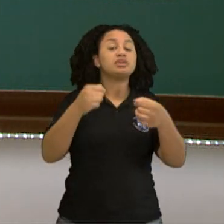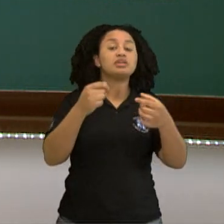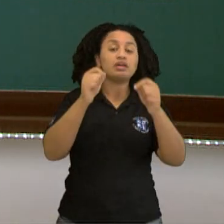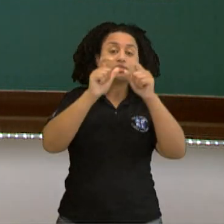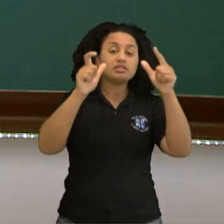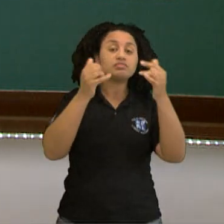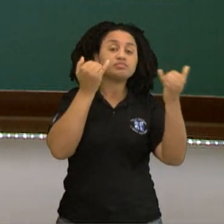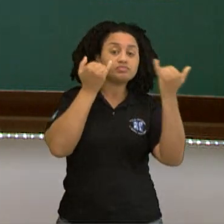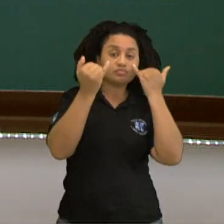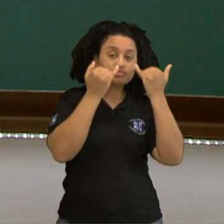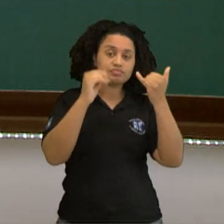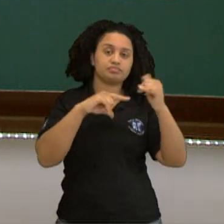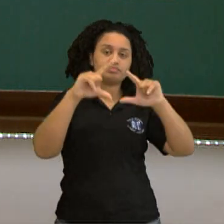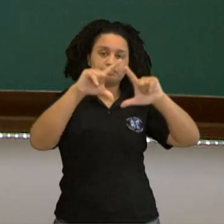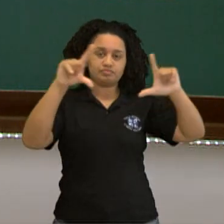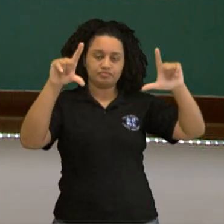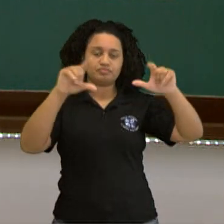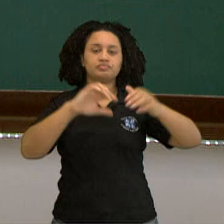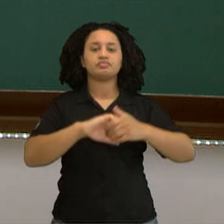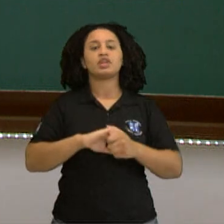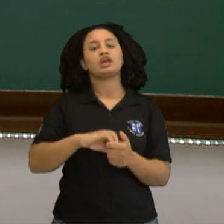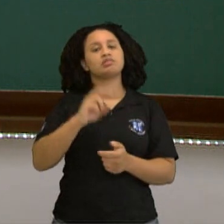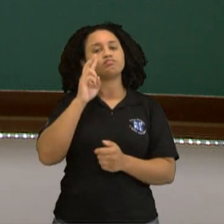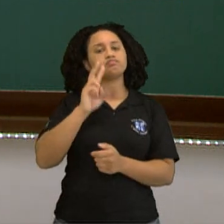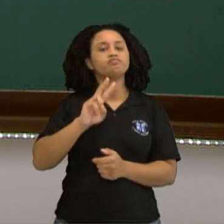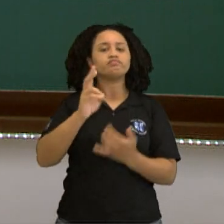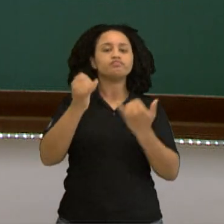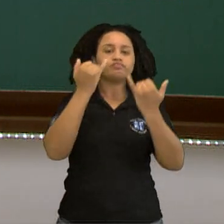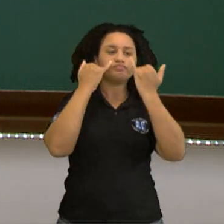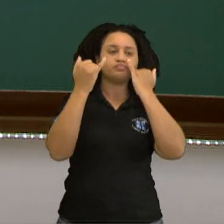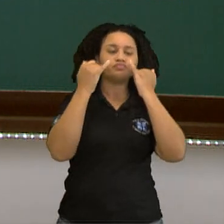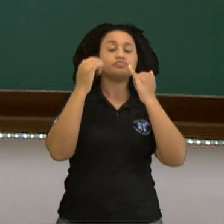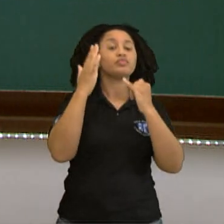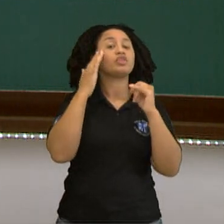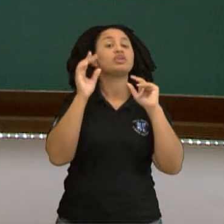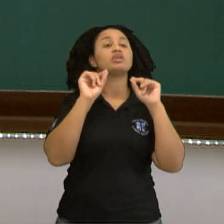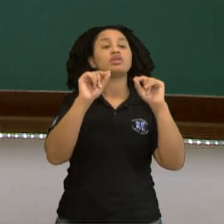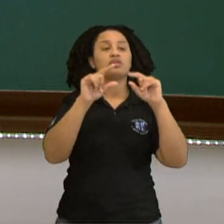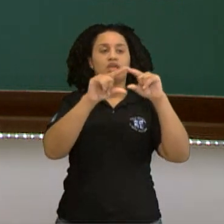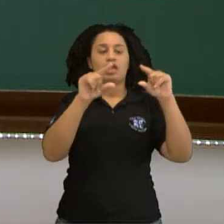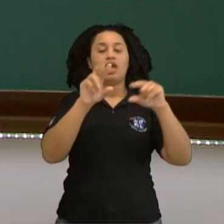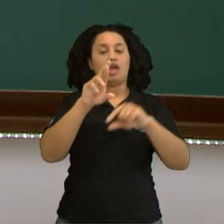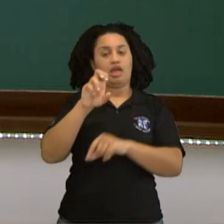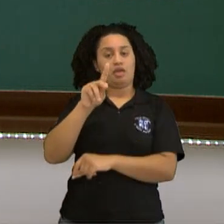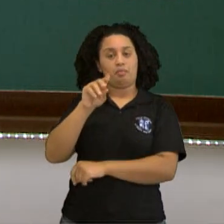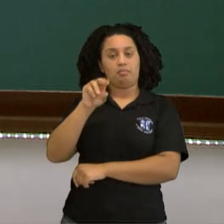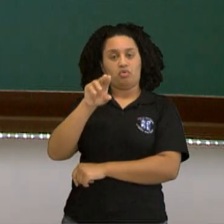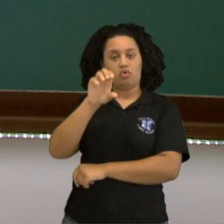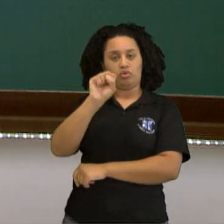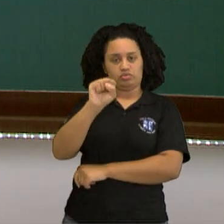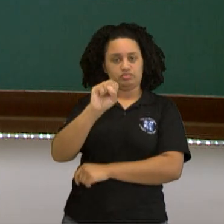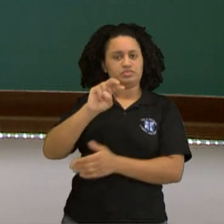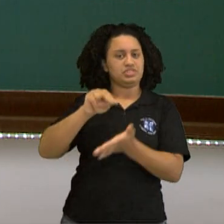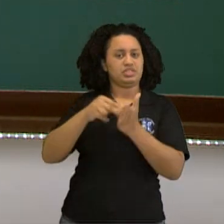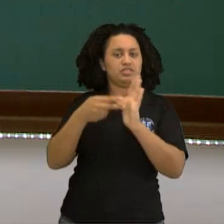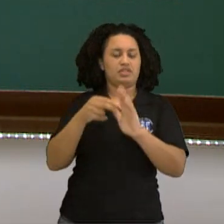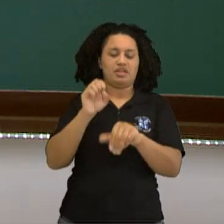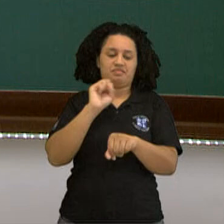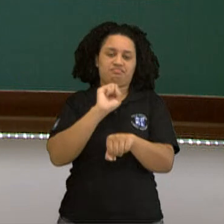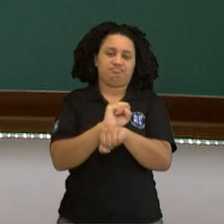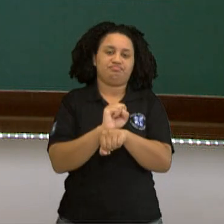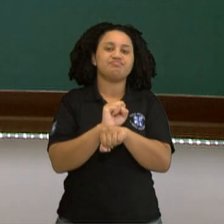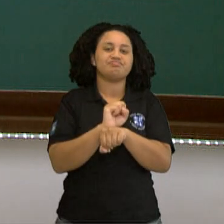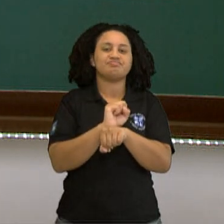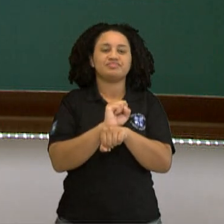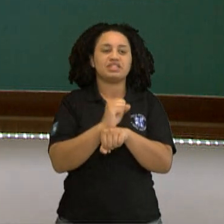estão ali. Então, olhando aqui, ó, eu sei o seguinte, ele partiu do repouso, certo? Esse partiu do repouso, ou